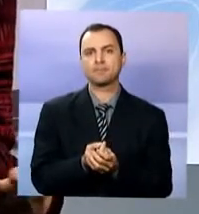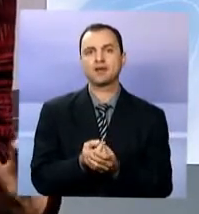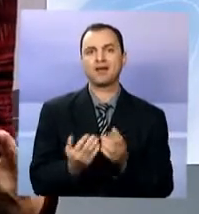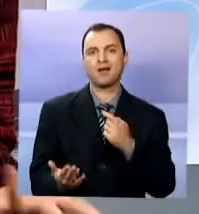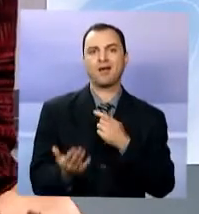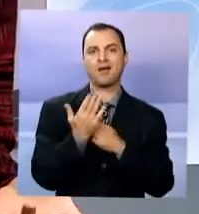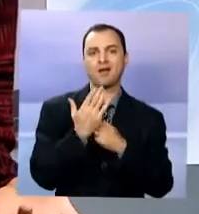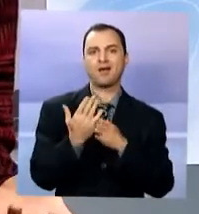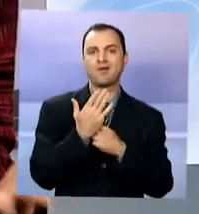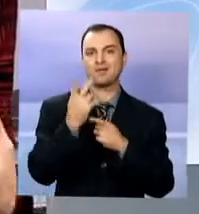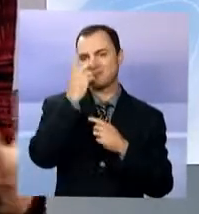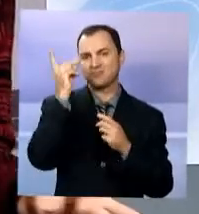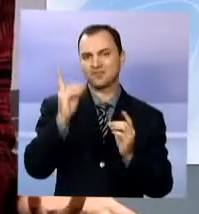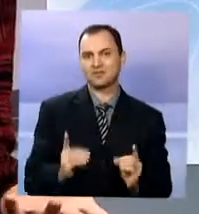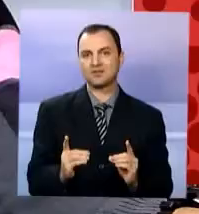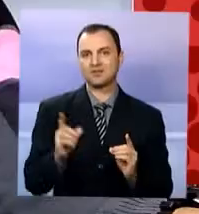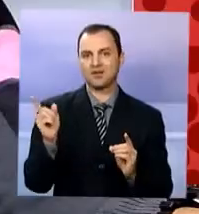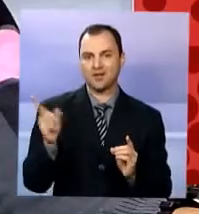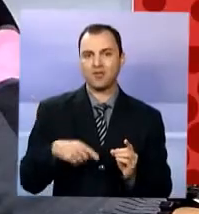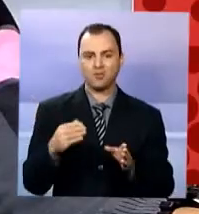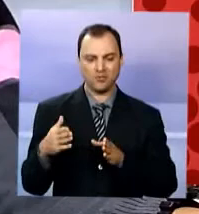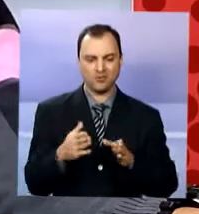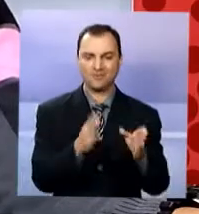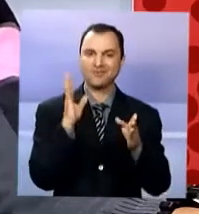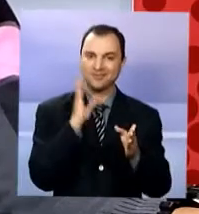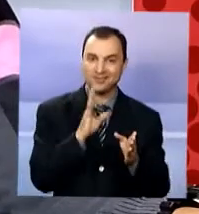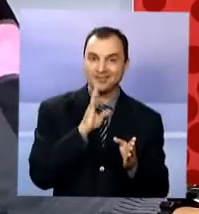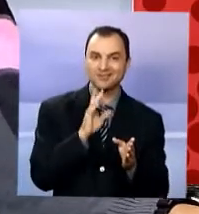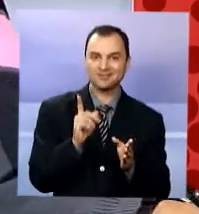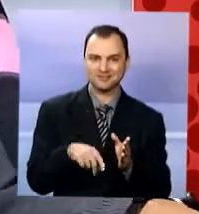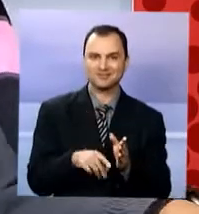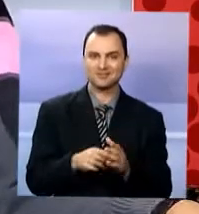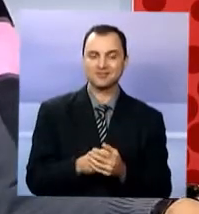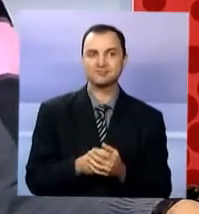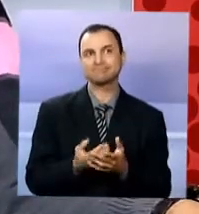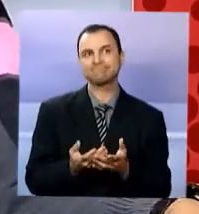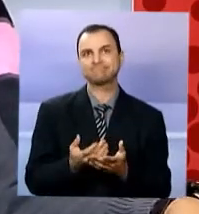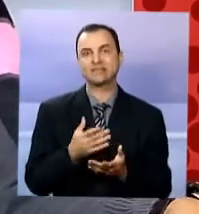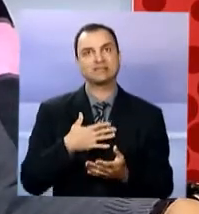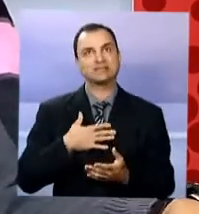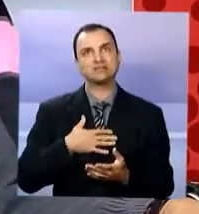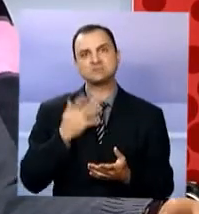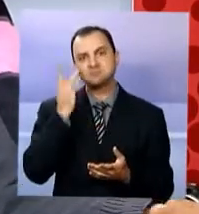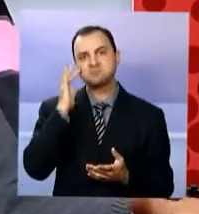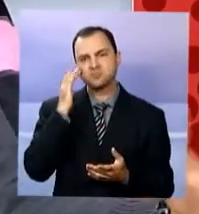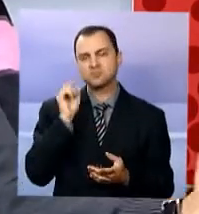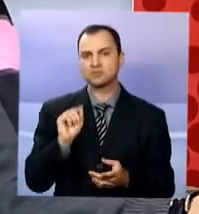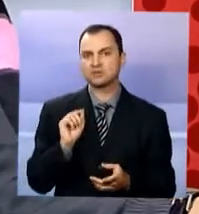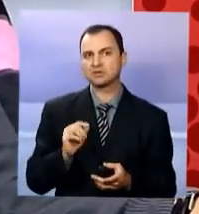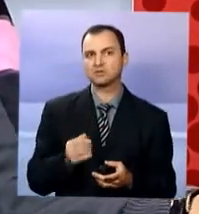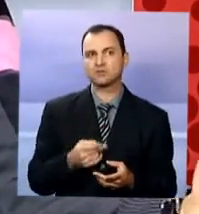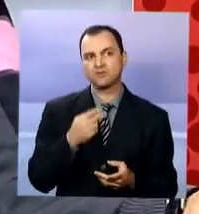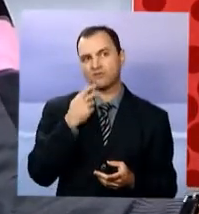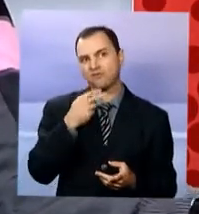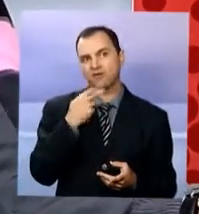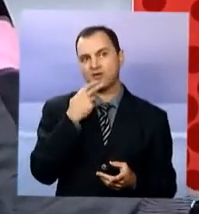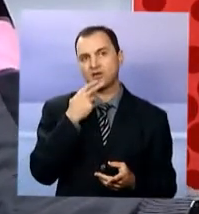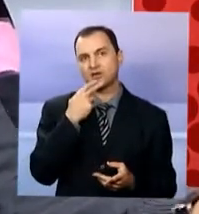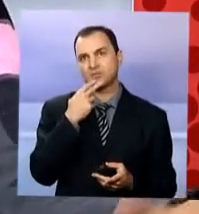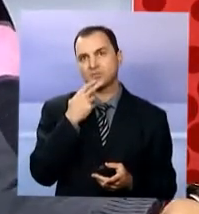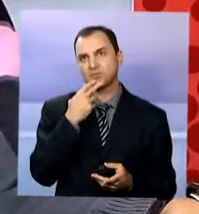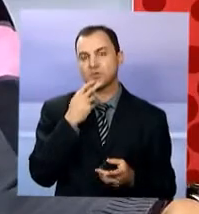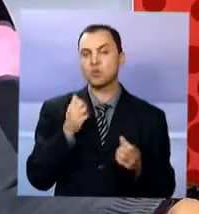reabilitação para pessoas com descer Esse é um caminho muito legal né olha eu eu acho que é o seguinte eu falo eu